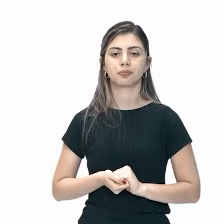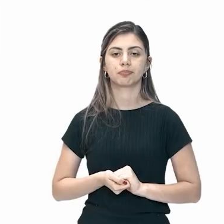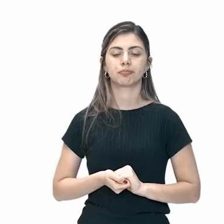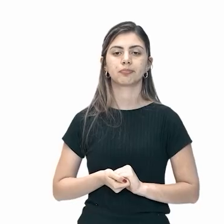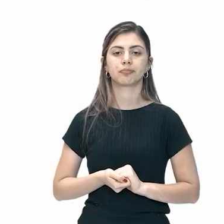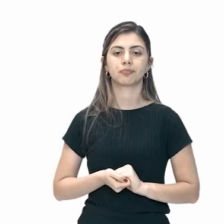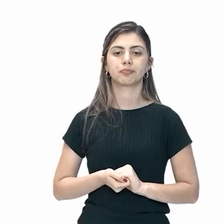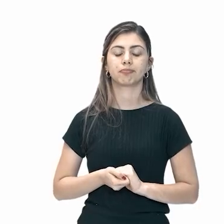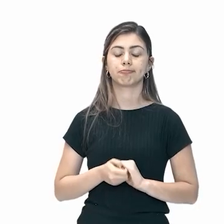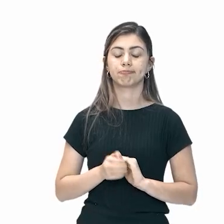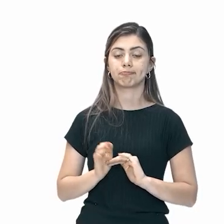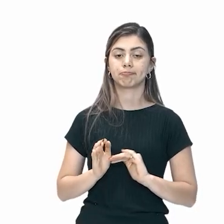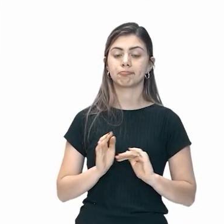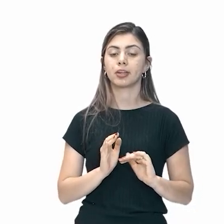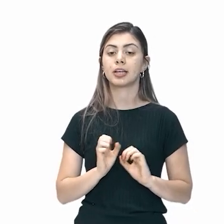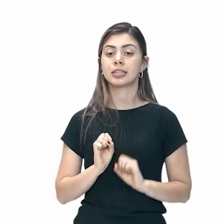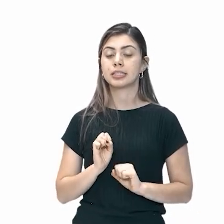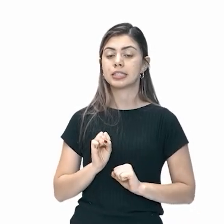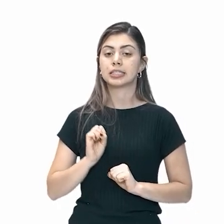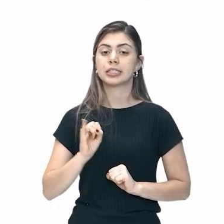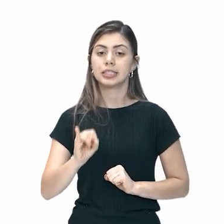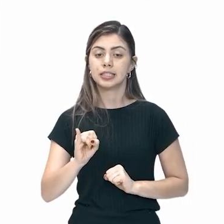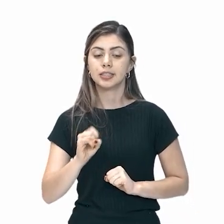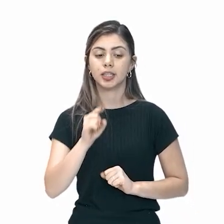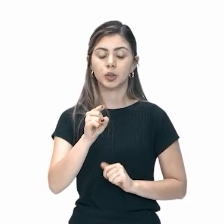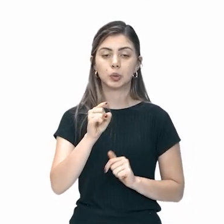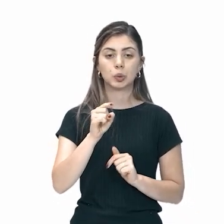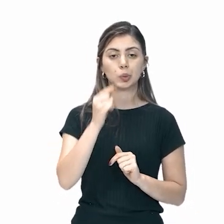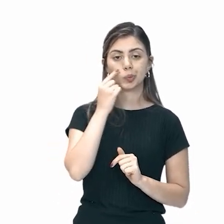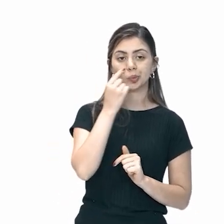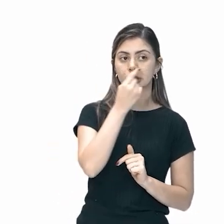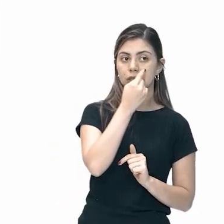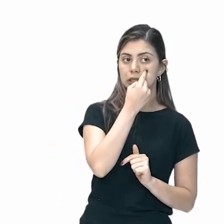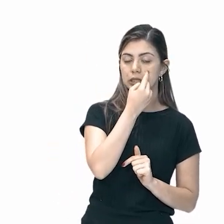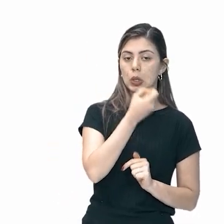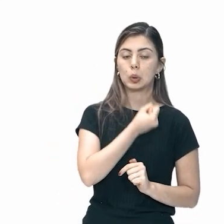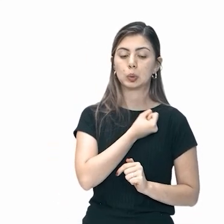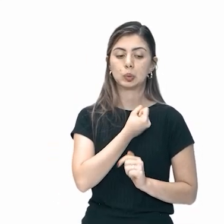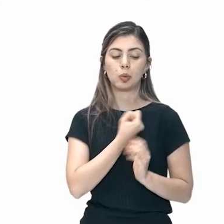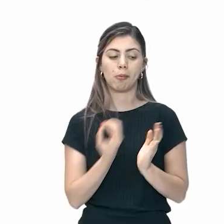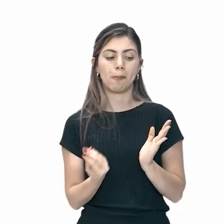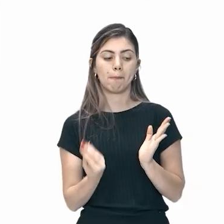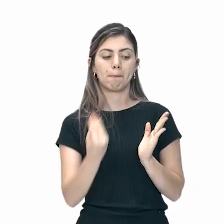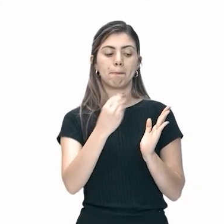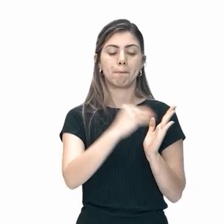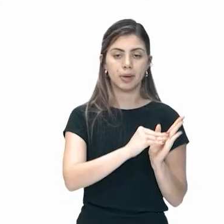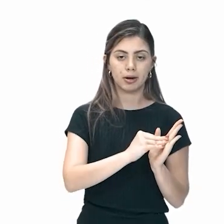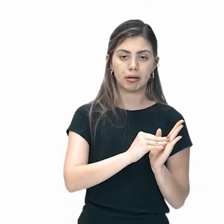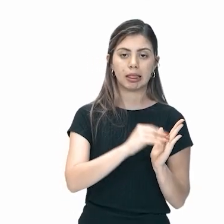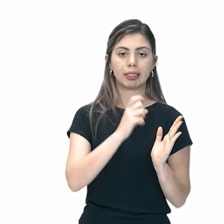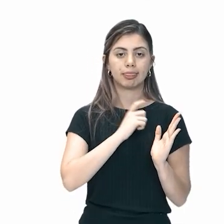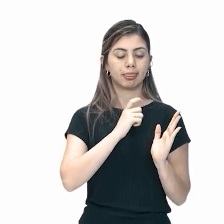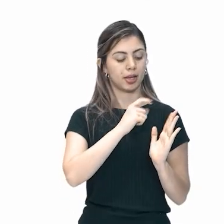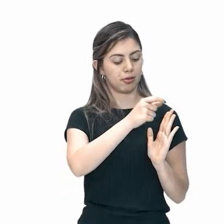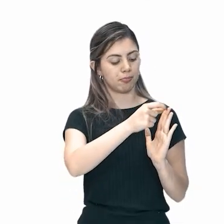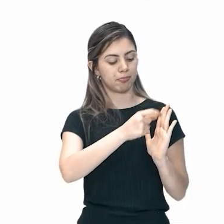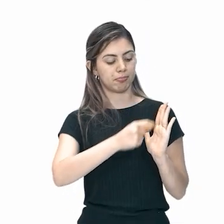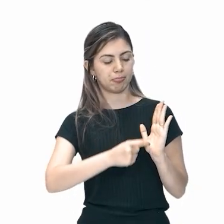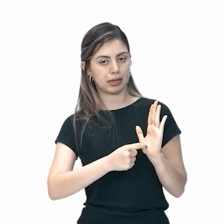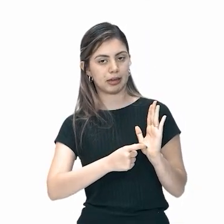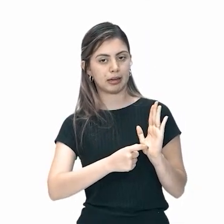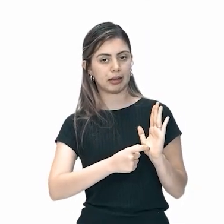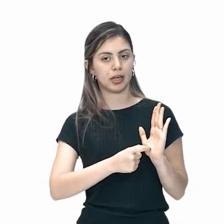Agora, se o teu problema, se o número aí que o médico, o teu oftalmo, ele receitar,